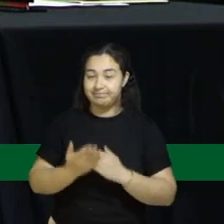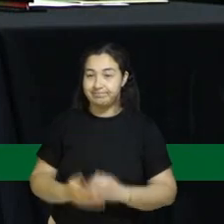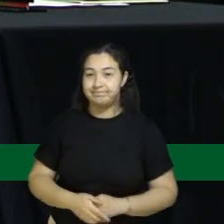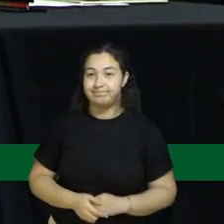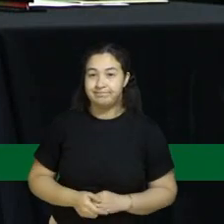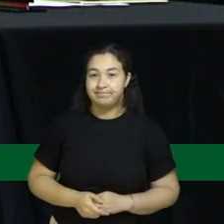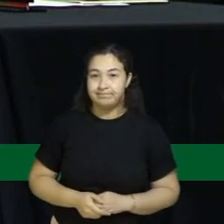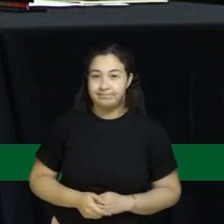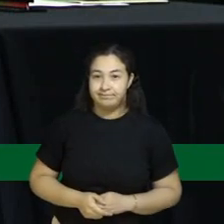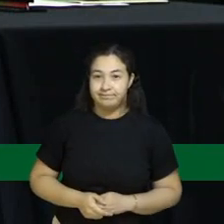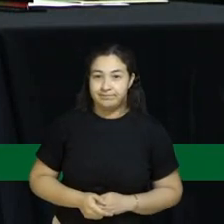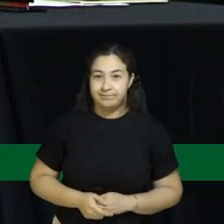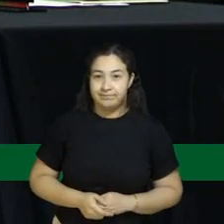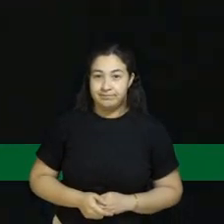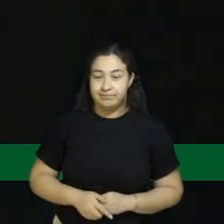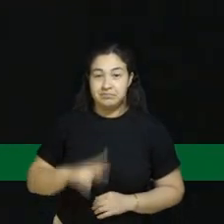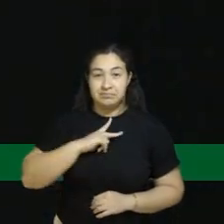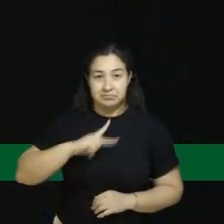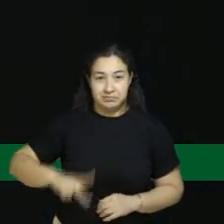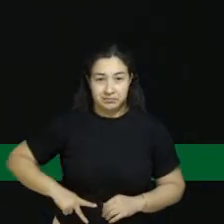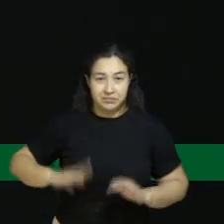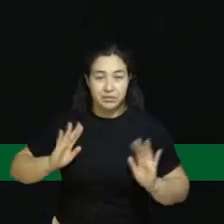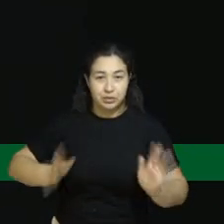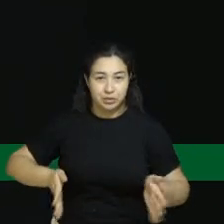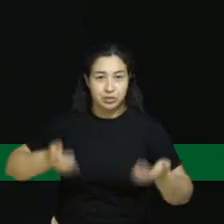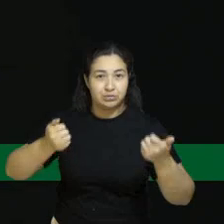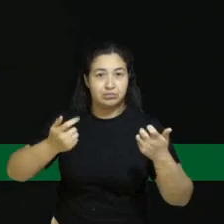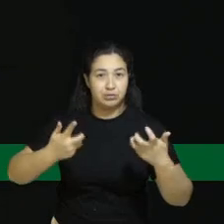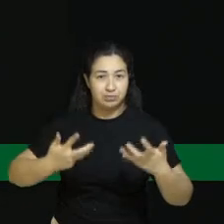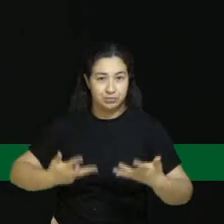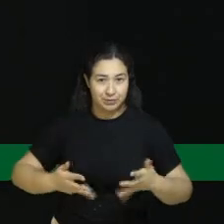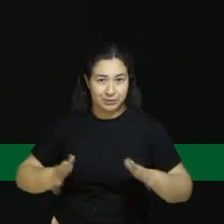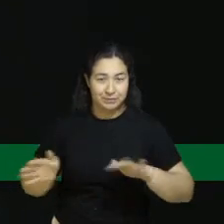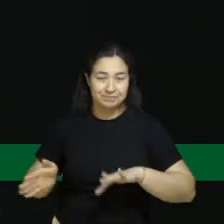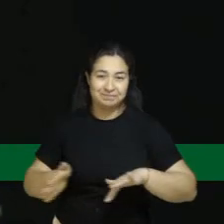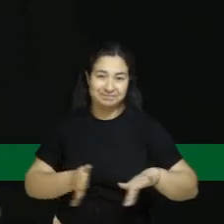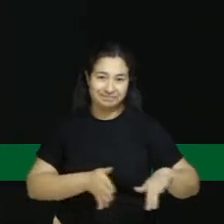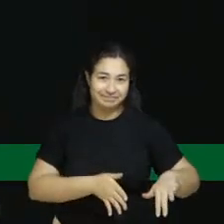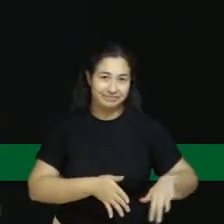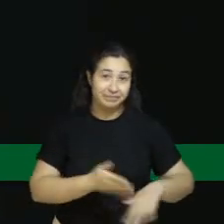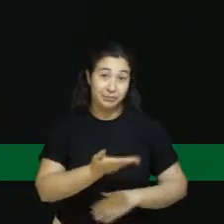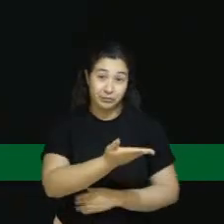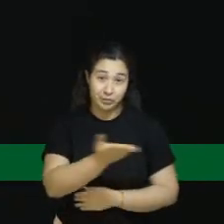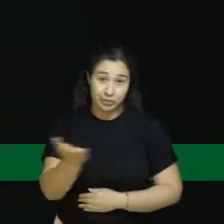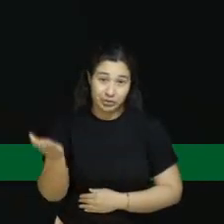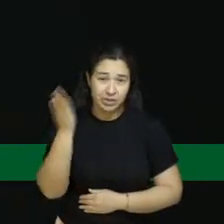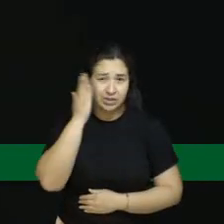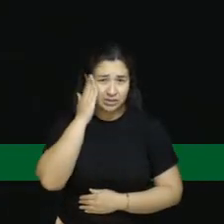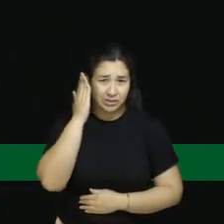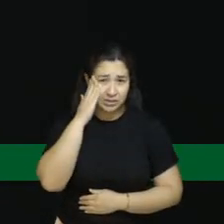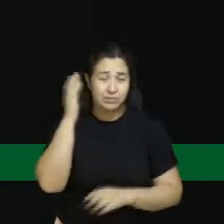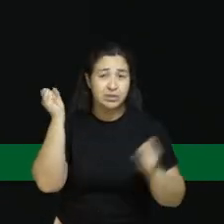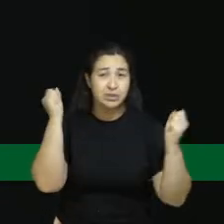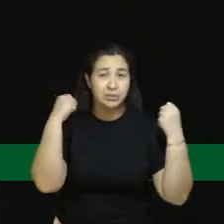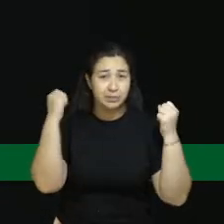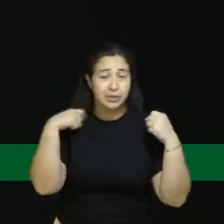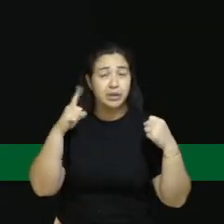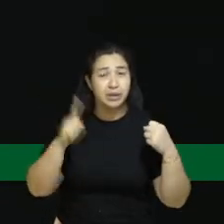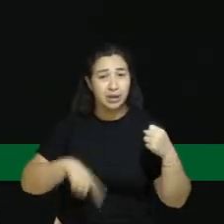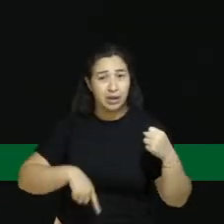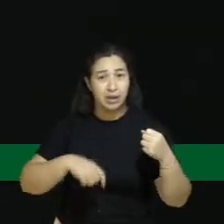mas como o presidente já fez, senhores, é importante que os senhores saibam que a Chapecoense, além de ser um time de